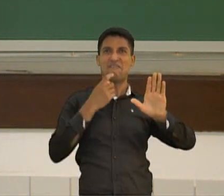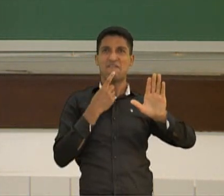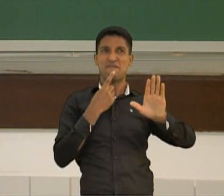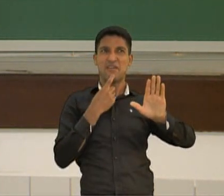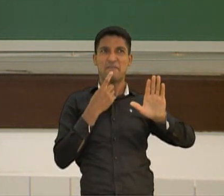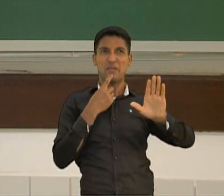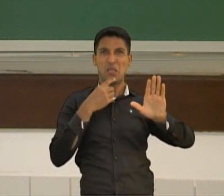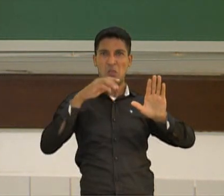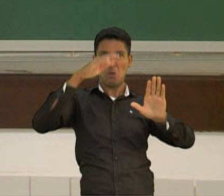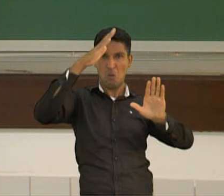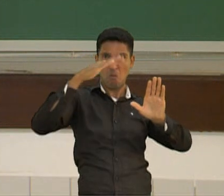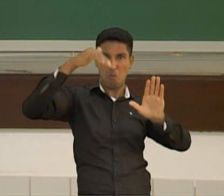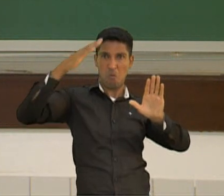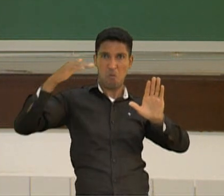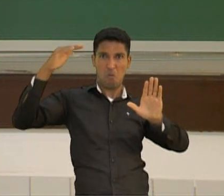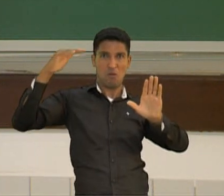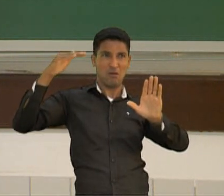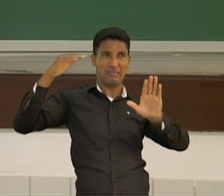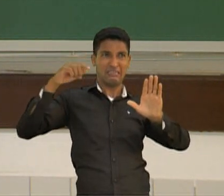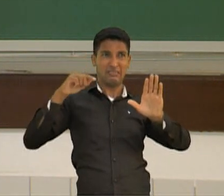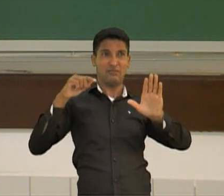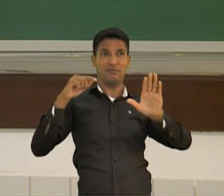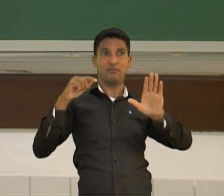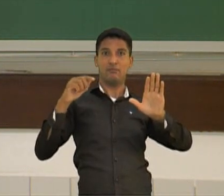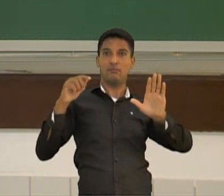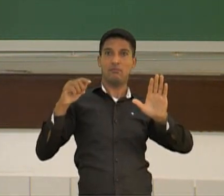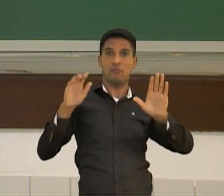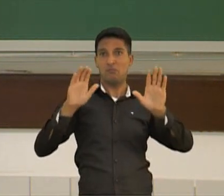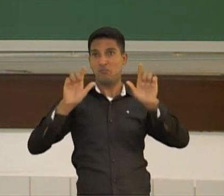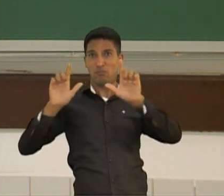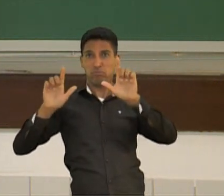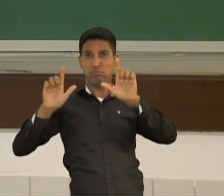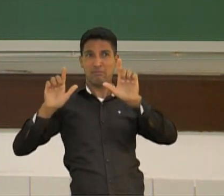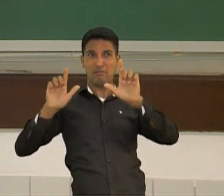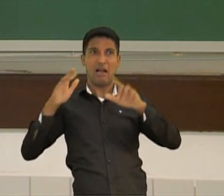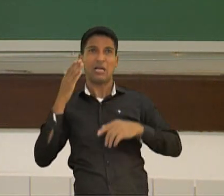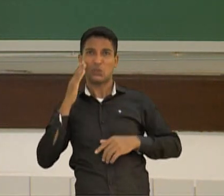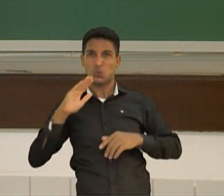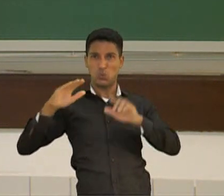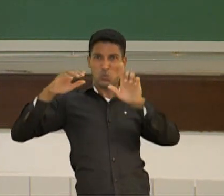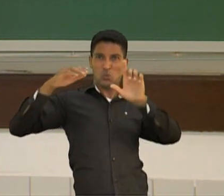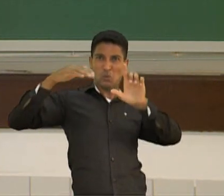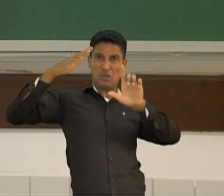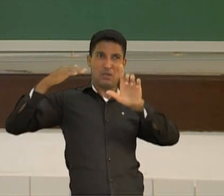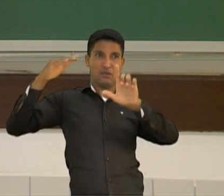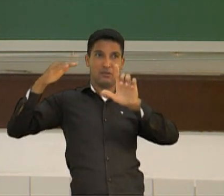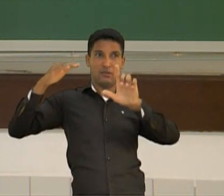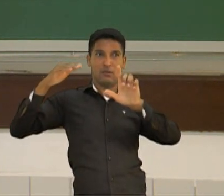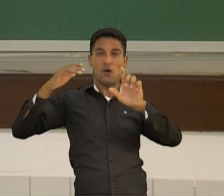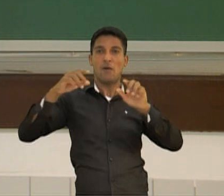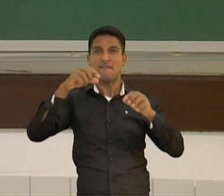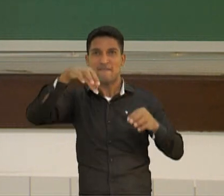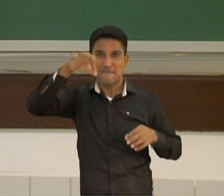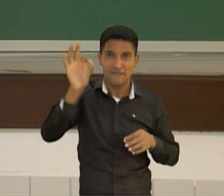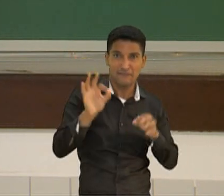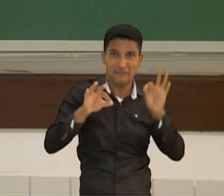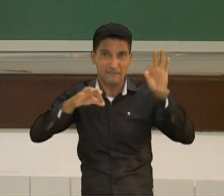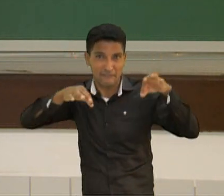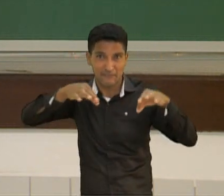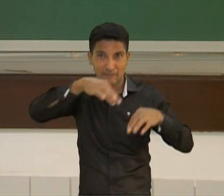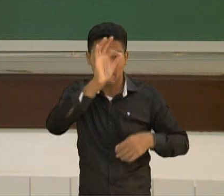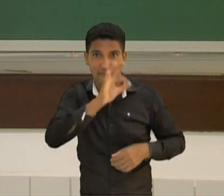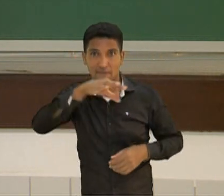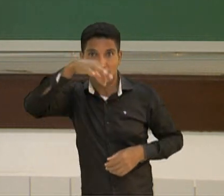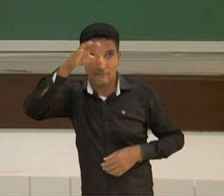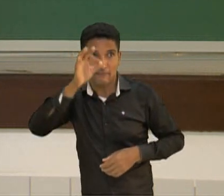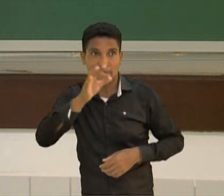desse expressionismo, que realmente, é que nem ele diz, chega a ser agressivo, né? Os traços e as pinturas e as pinceladas